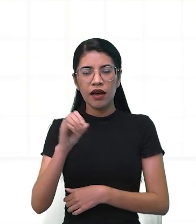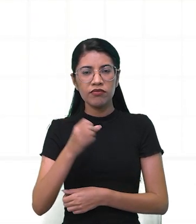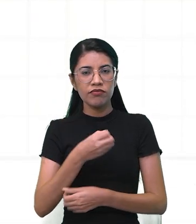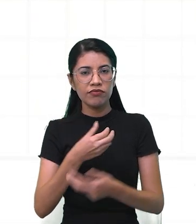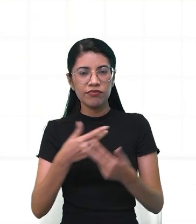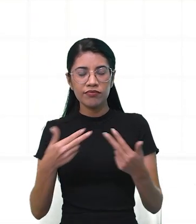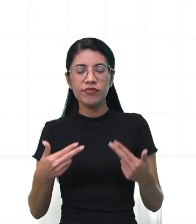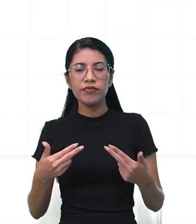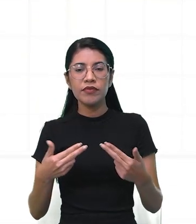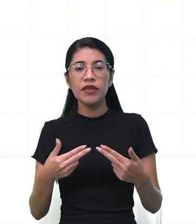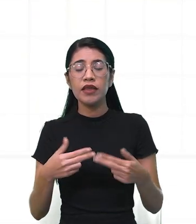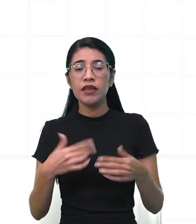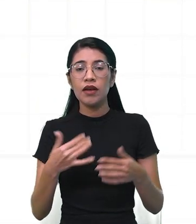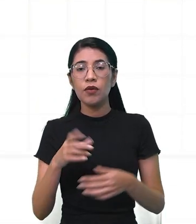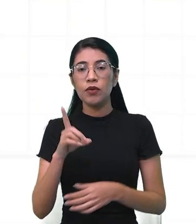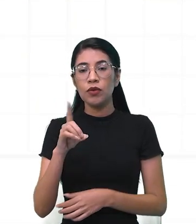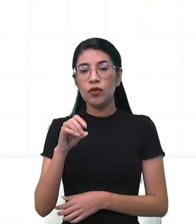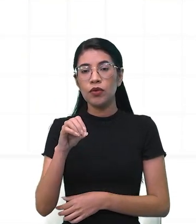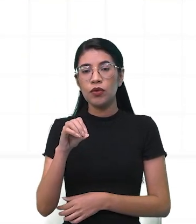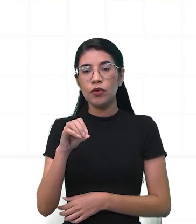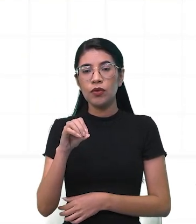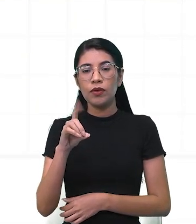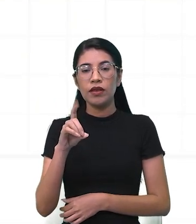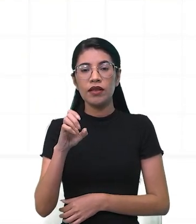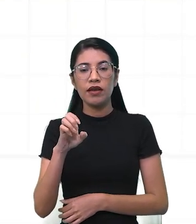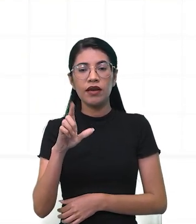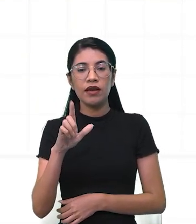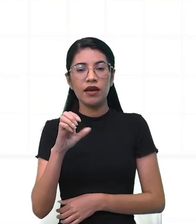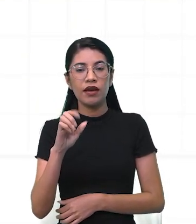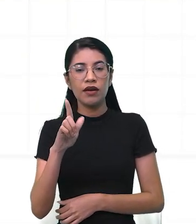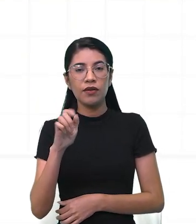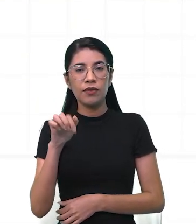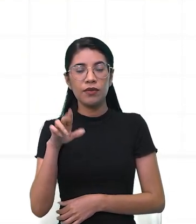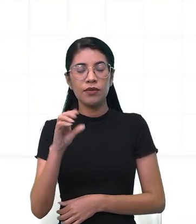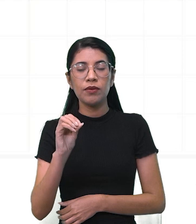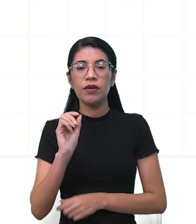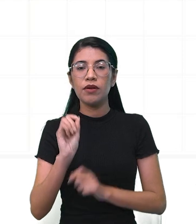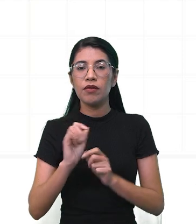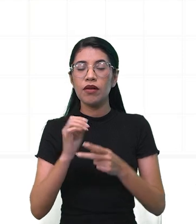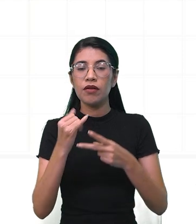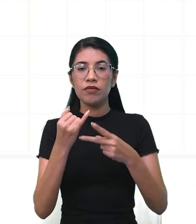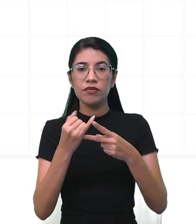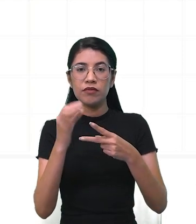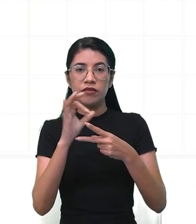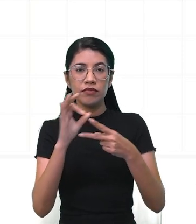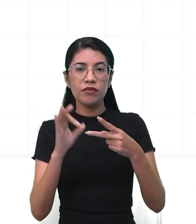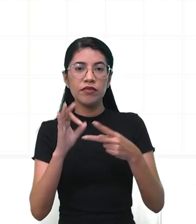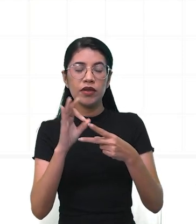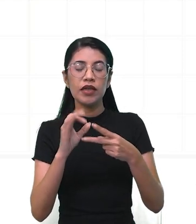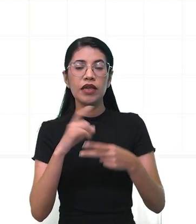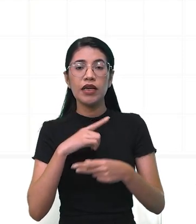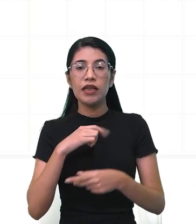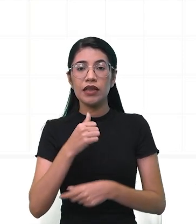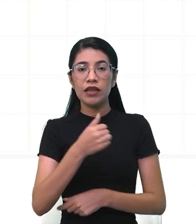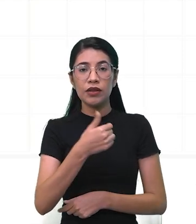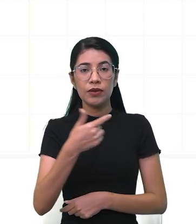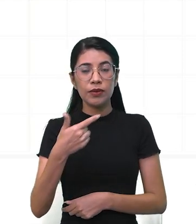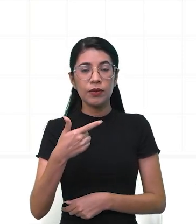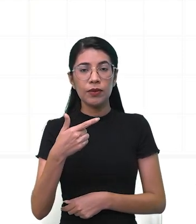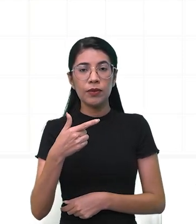Então, no caso do dodecágono, é um polígono que ele possui